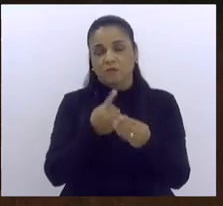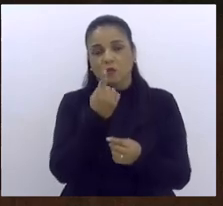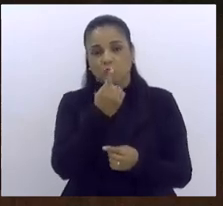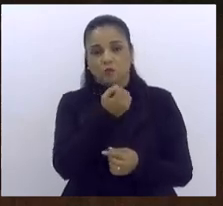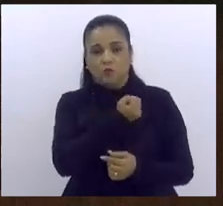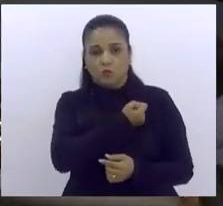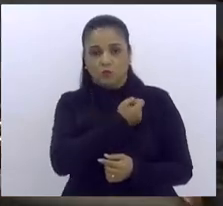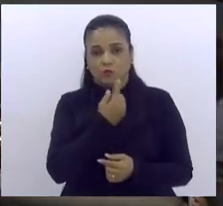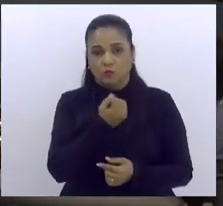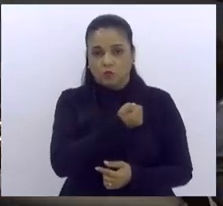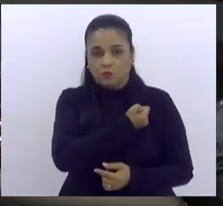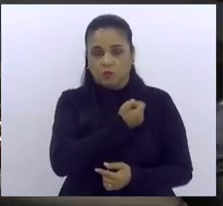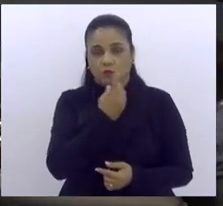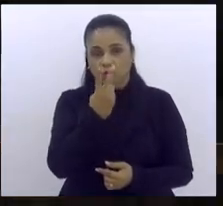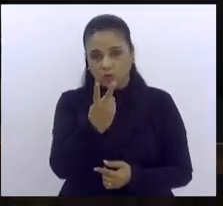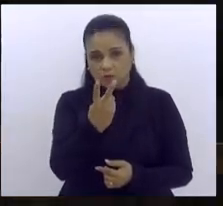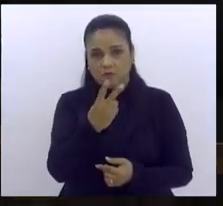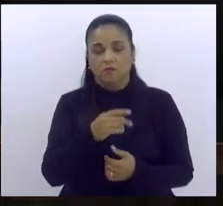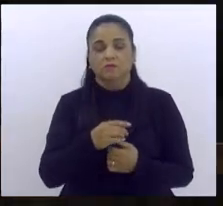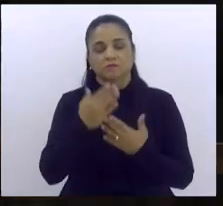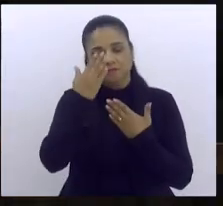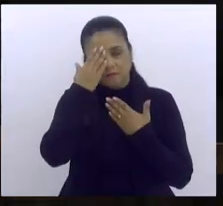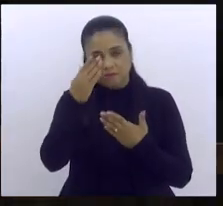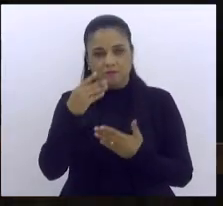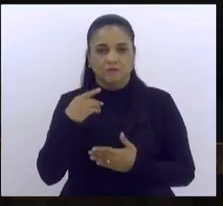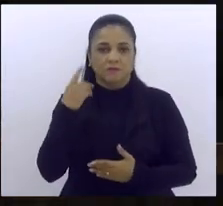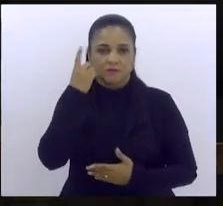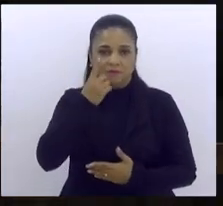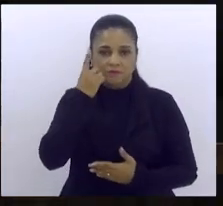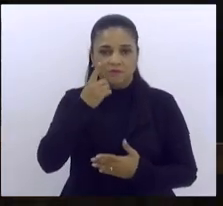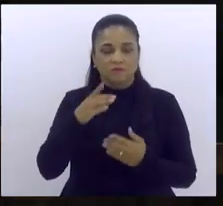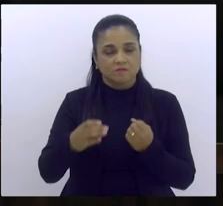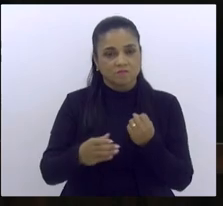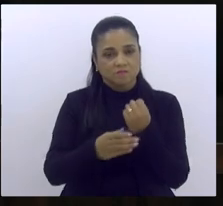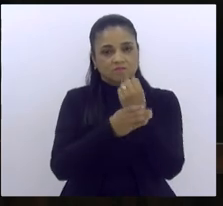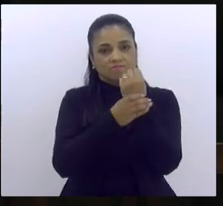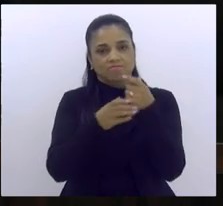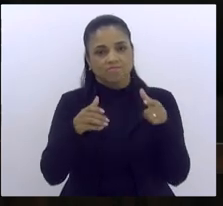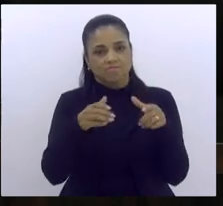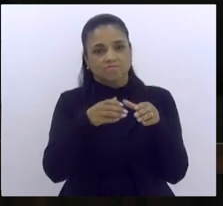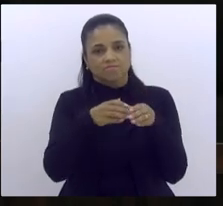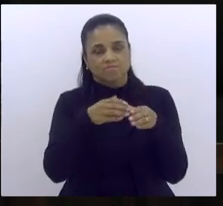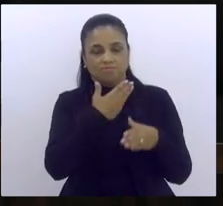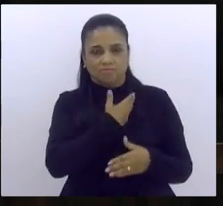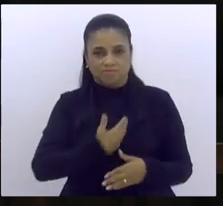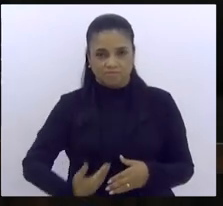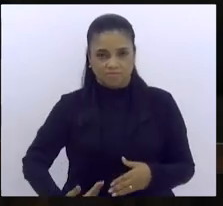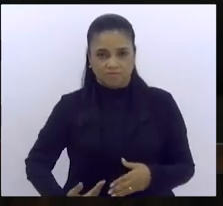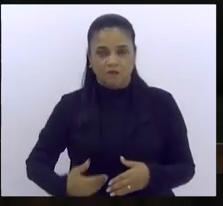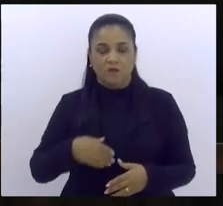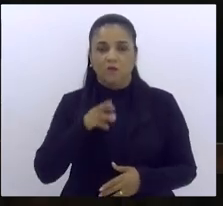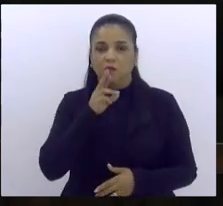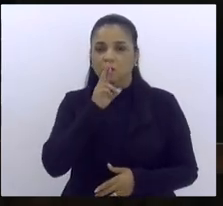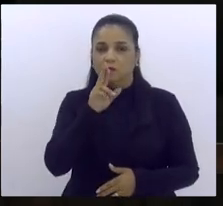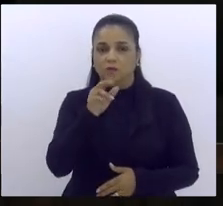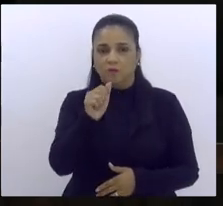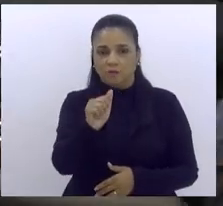2. Obrigado, deputada. Pela Comissão de Segurança Pública, deputado Rodrigo